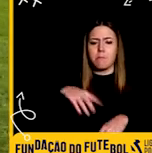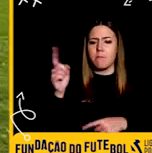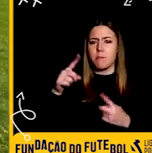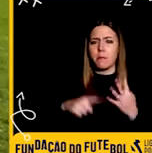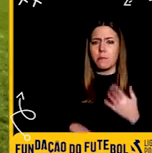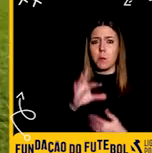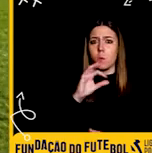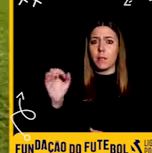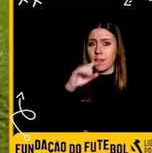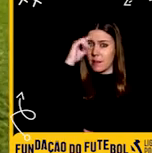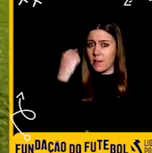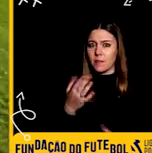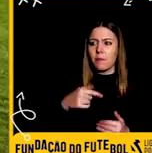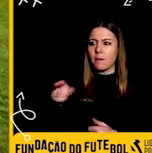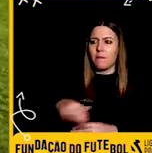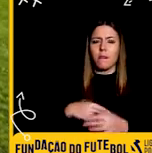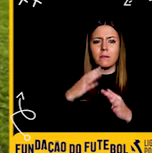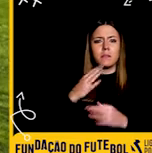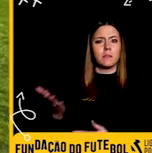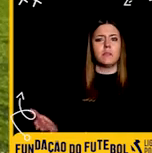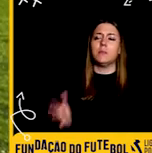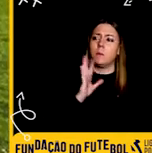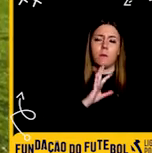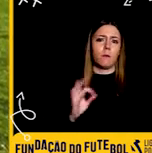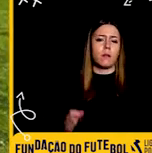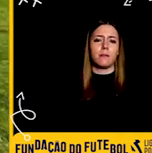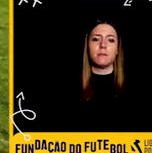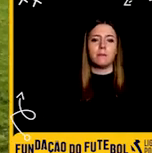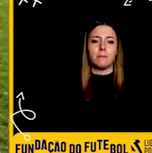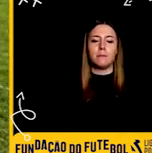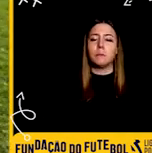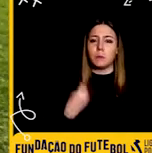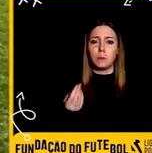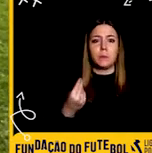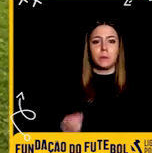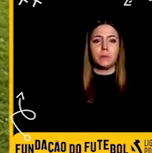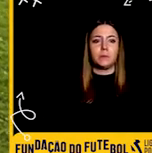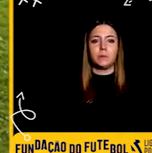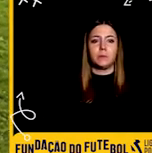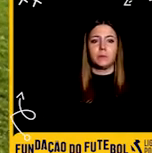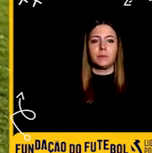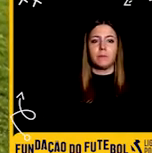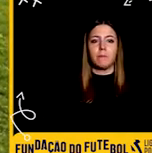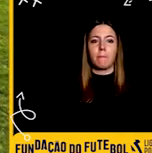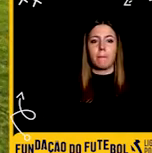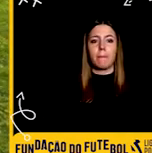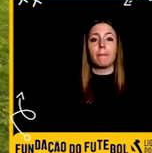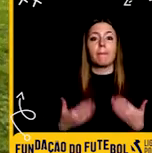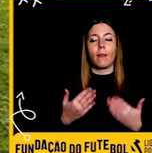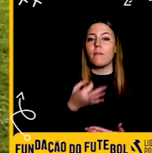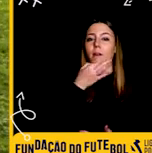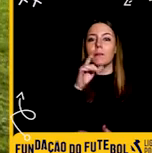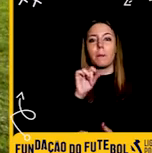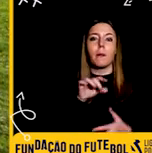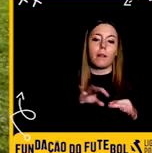para aí 40 vezes. Isto está muito difícil e o Pedro mete aqui uma no saco. Espetáculo! Agora, muito bem! Agora é que eu quero ver. E agora,